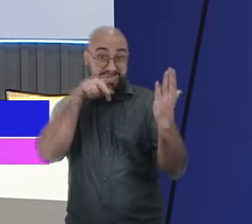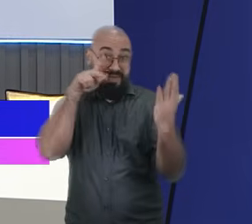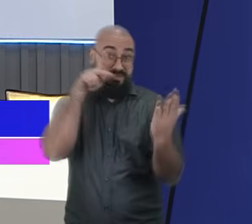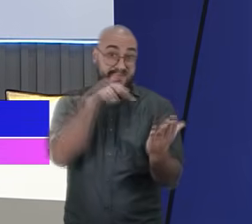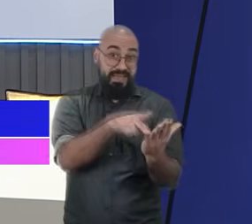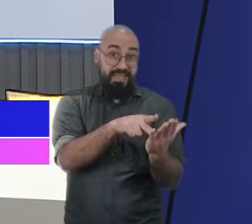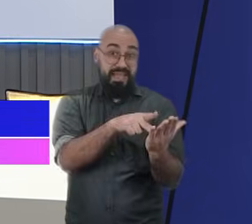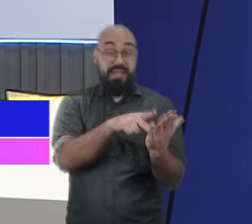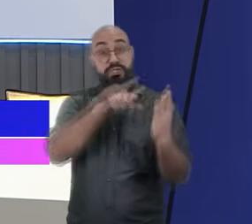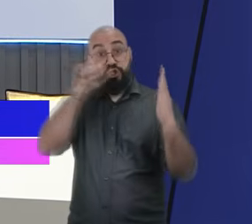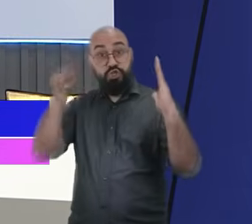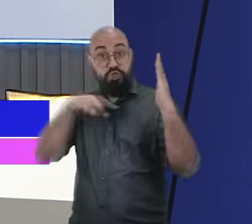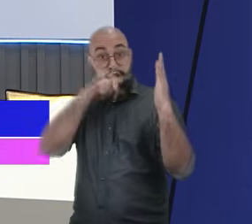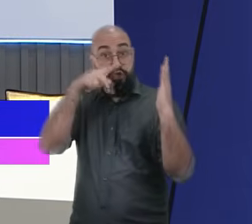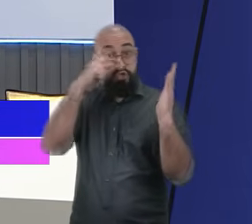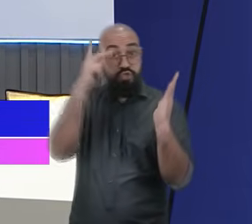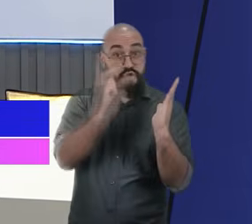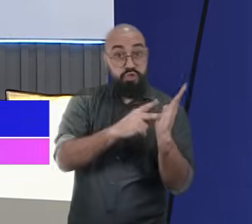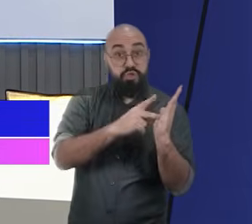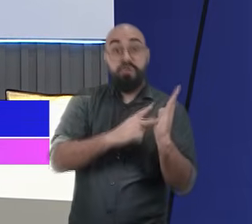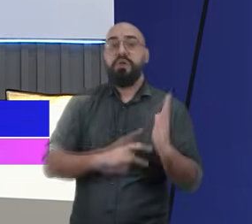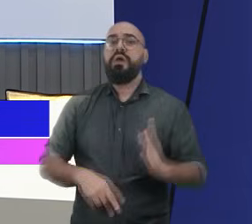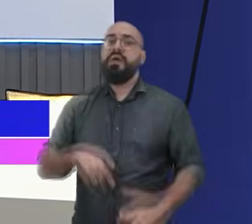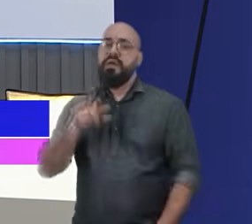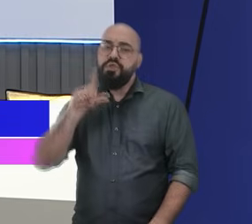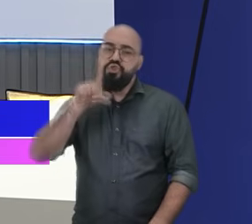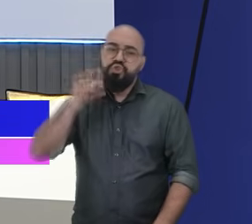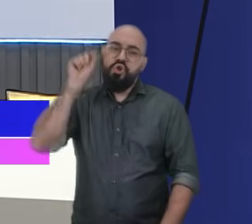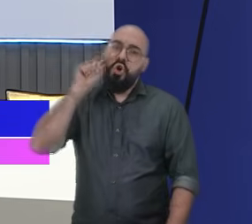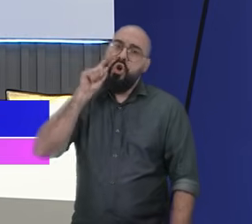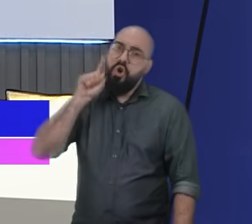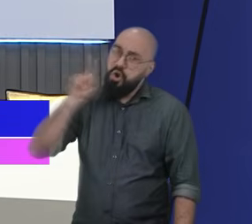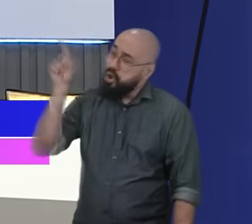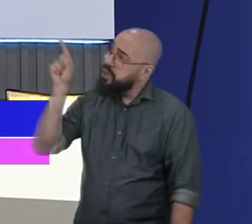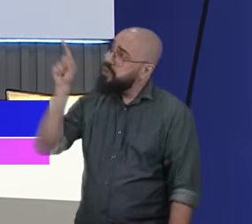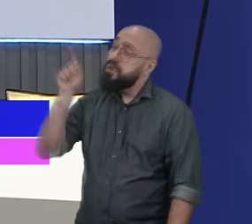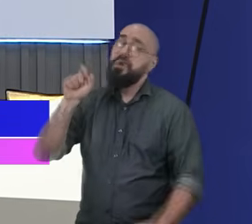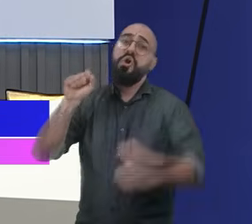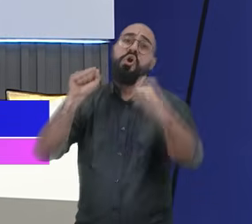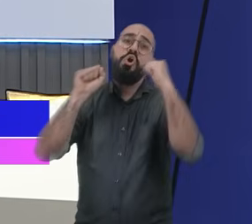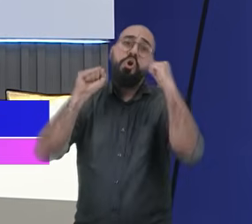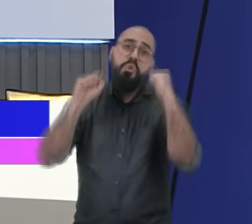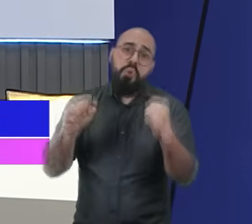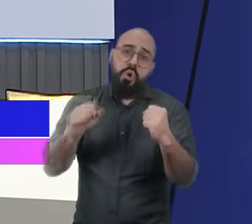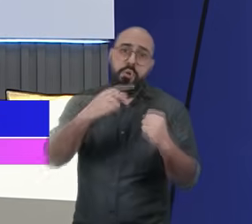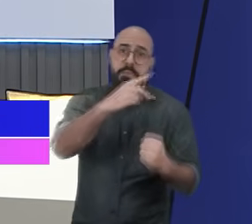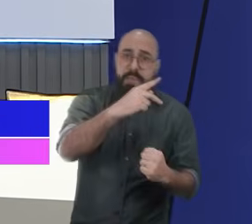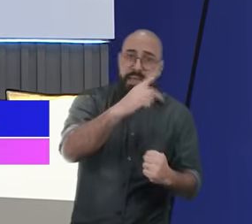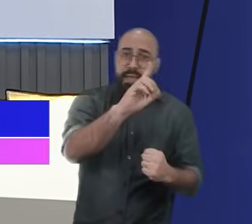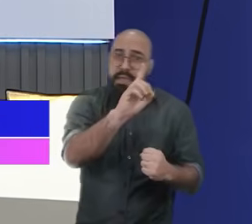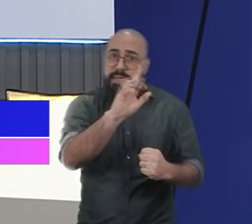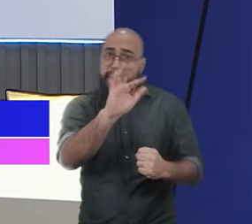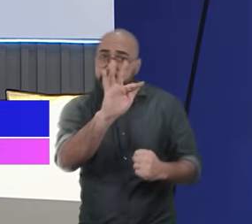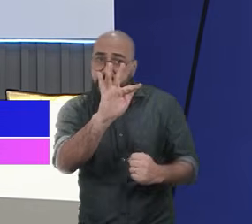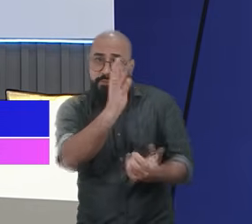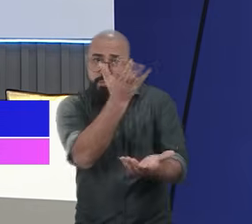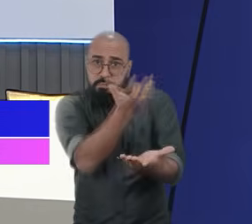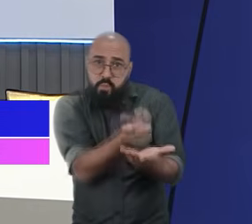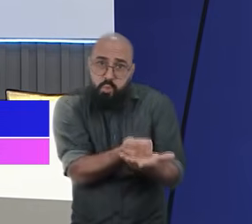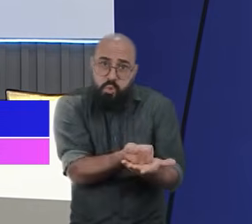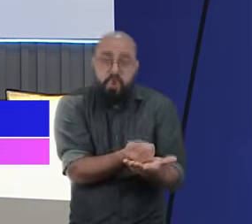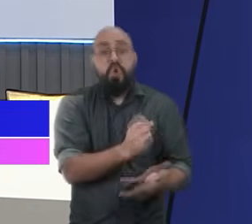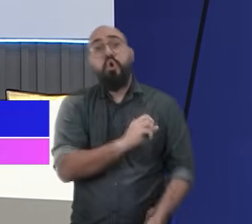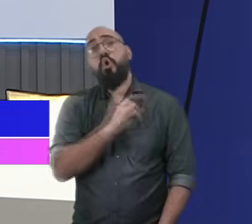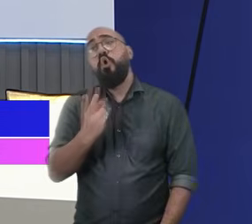que é aqui, ó, o meu já apareceu na primeira página. Clicou aqui, ó, em escolher, você pode receber em PDF ou pelo correio. Digamos